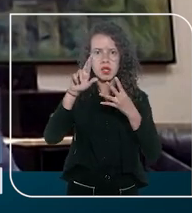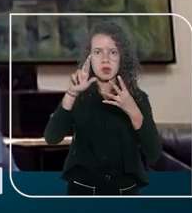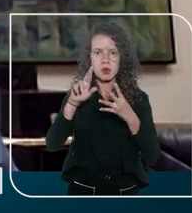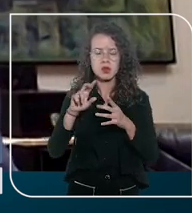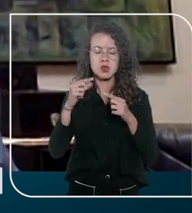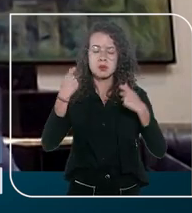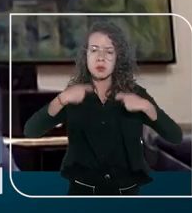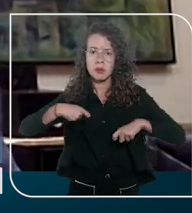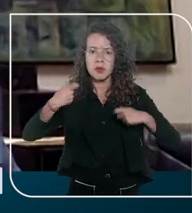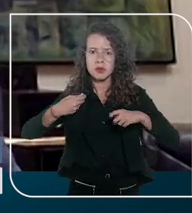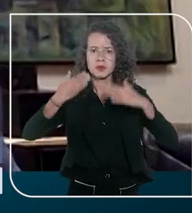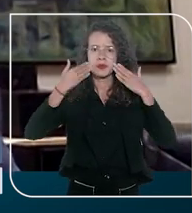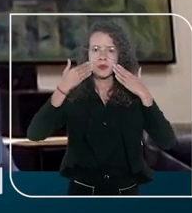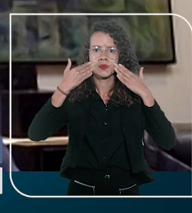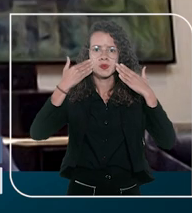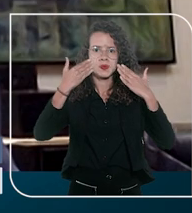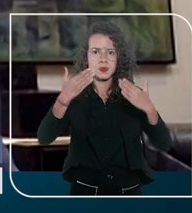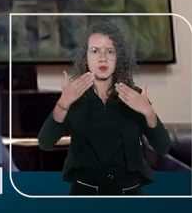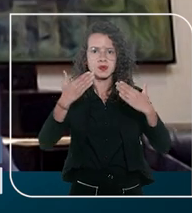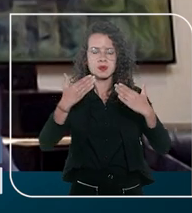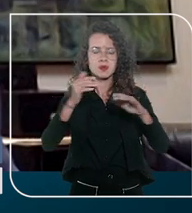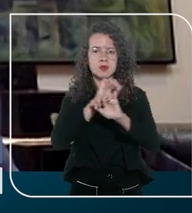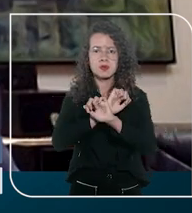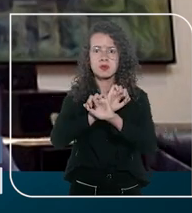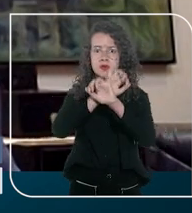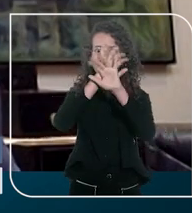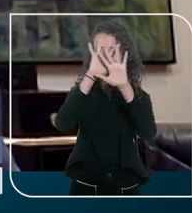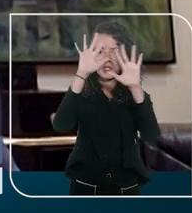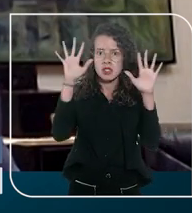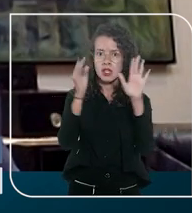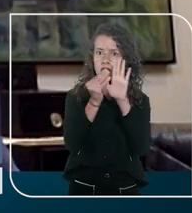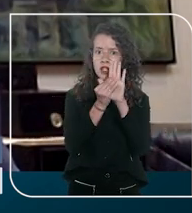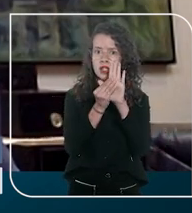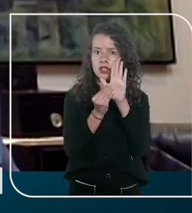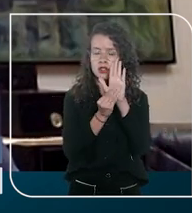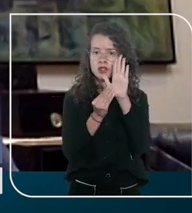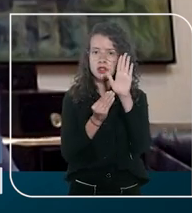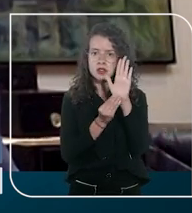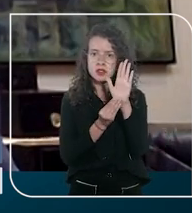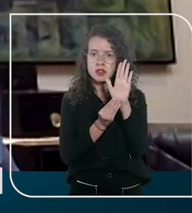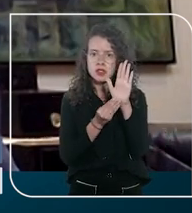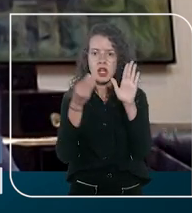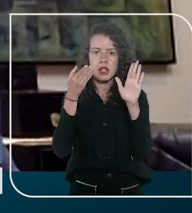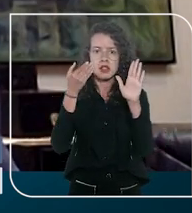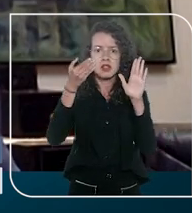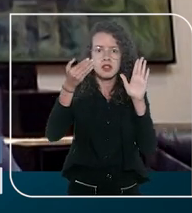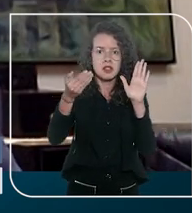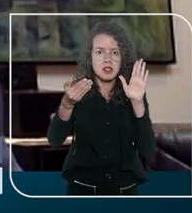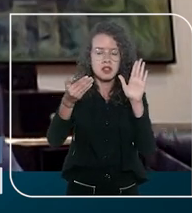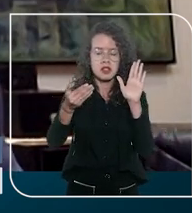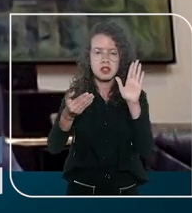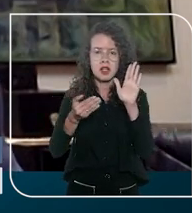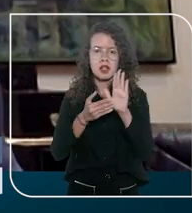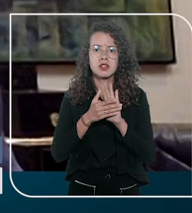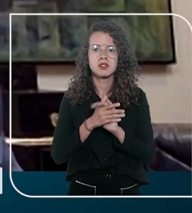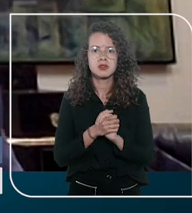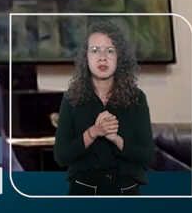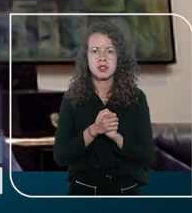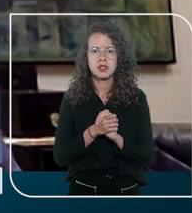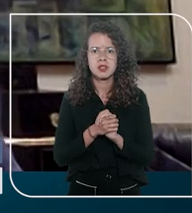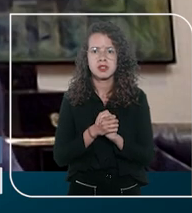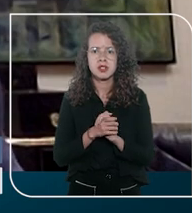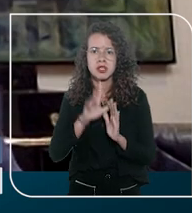deve demonstrar de forma bastante clara, bastante expositiva, que